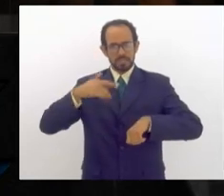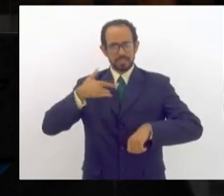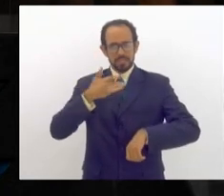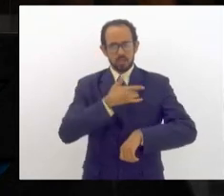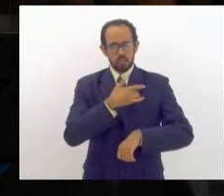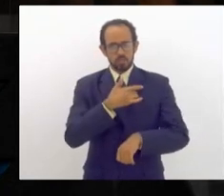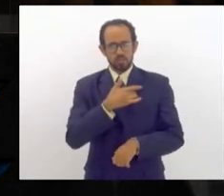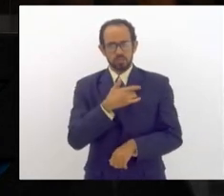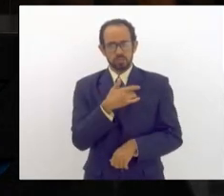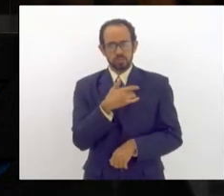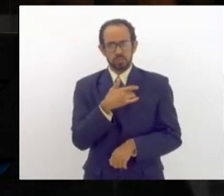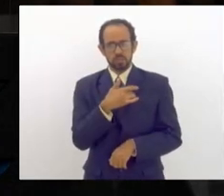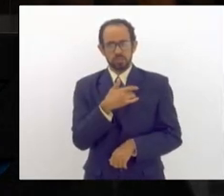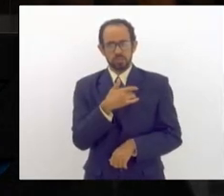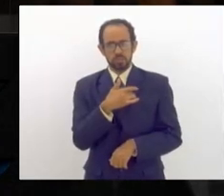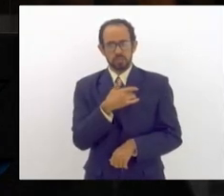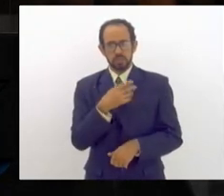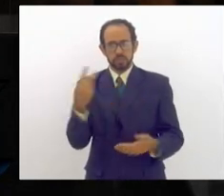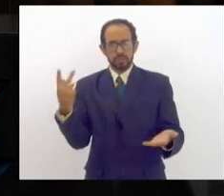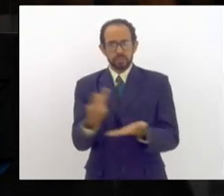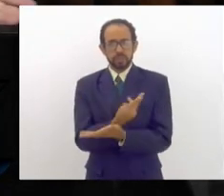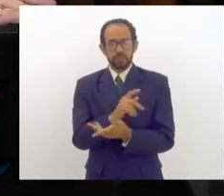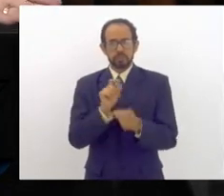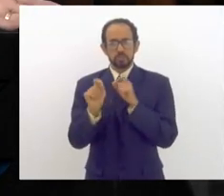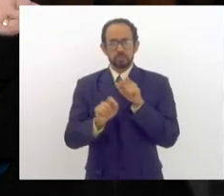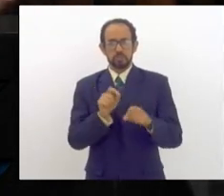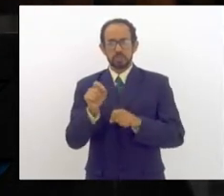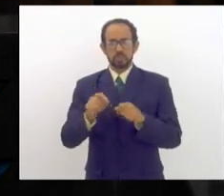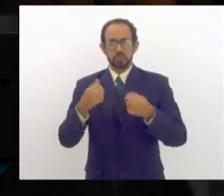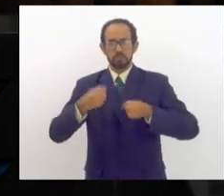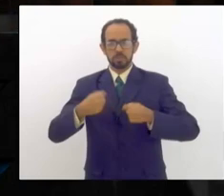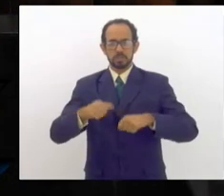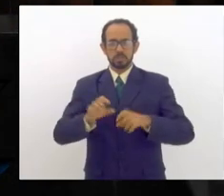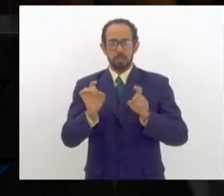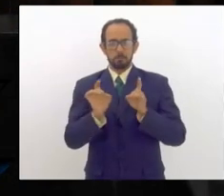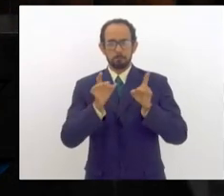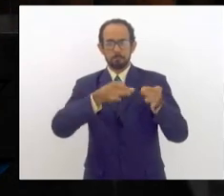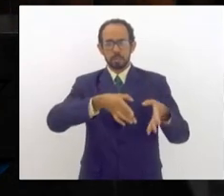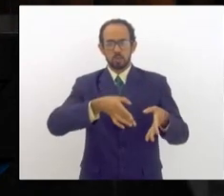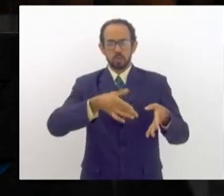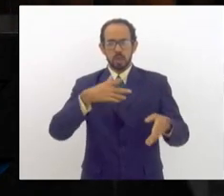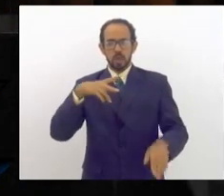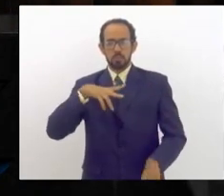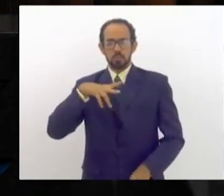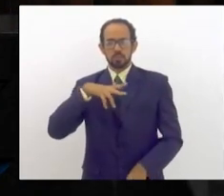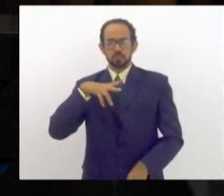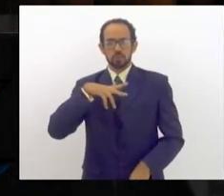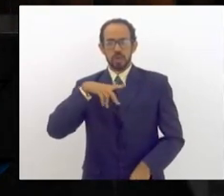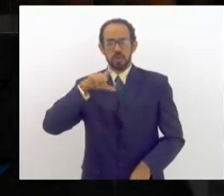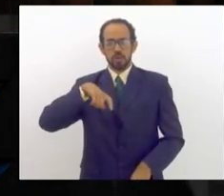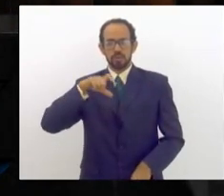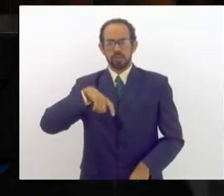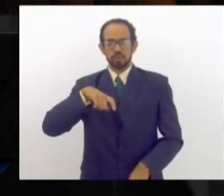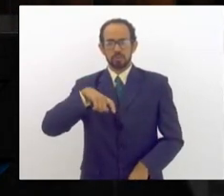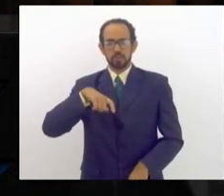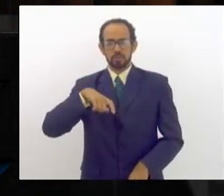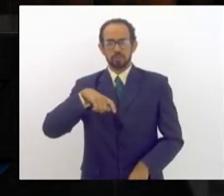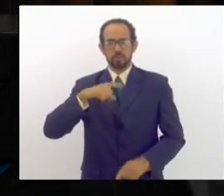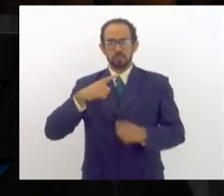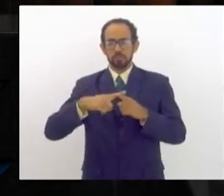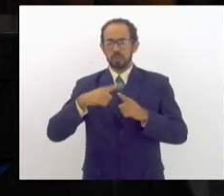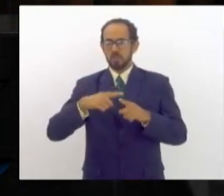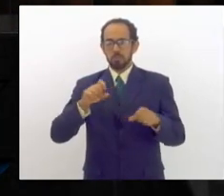Saúde Tá chegando a hora de você ter que sair do plano de saúde que você a família não tem não tem condição de pagar